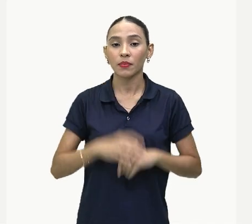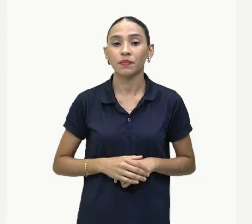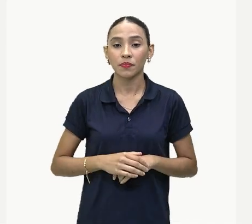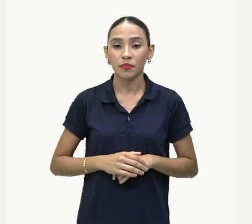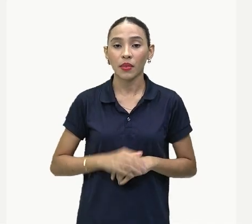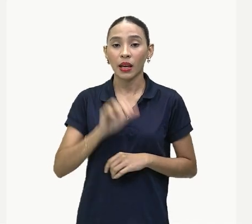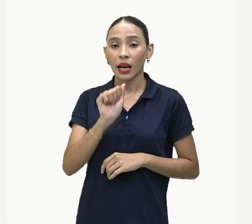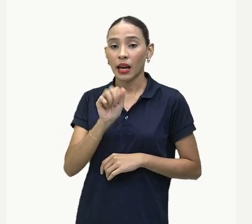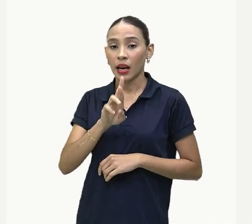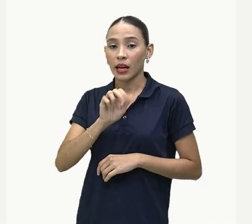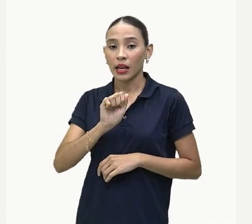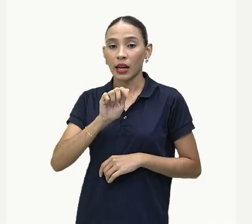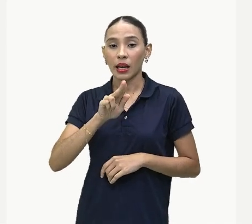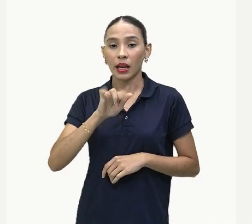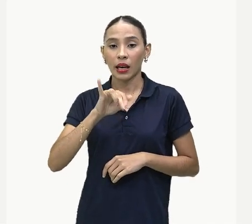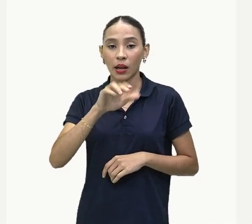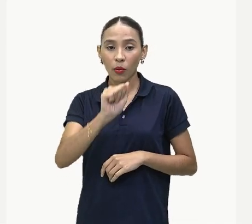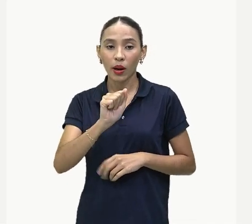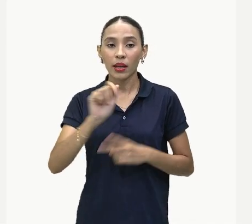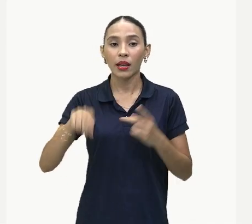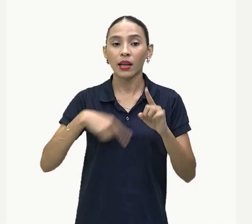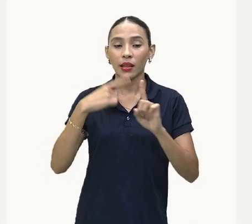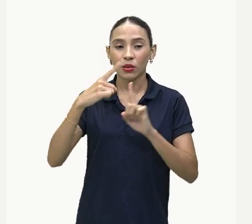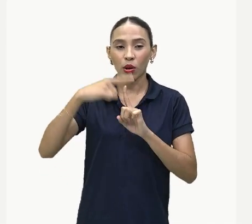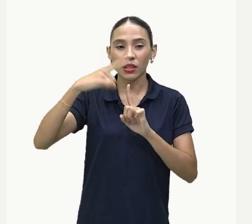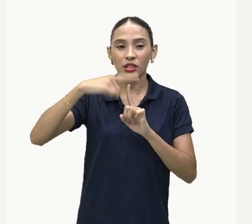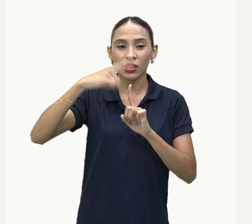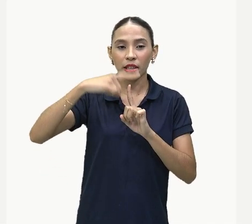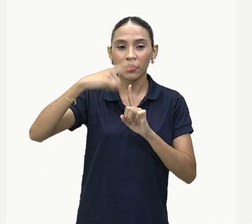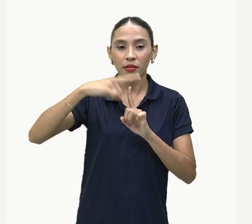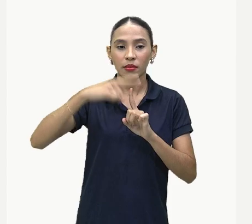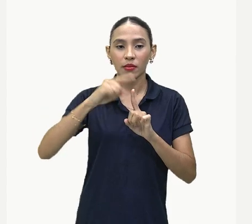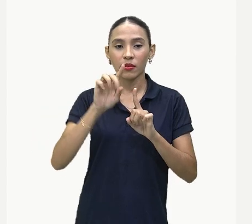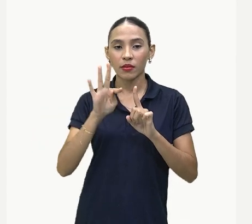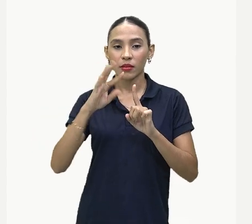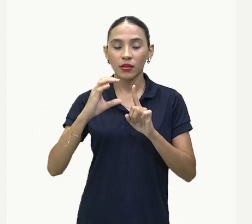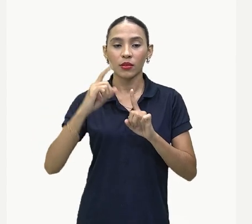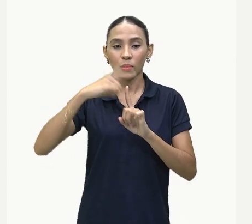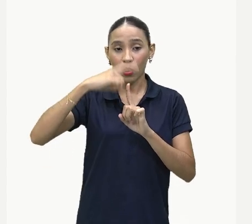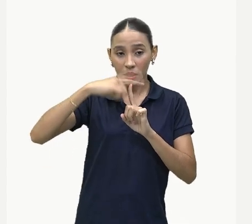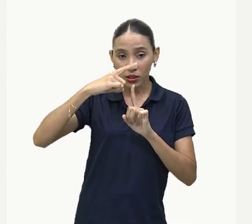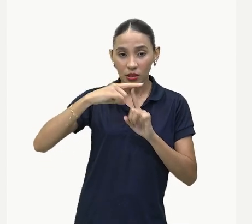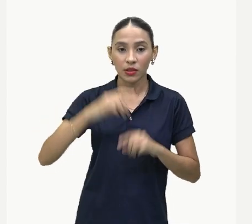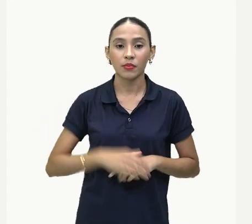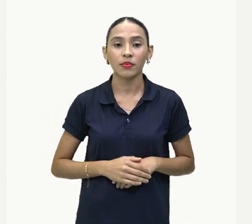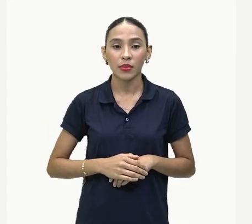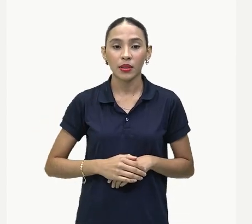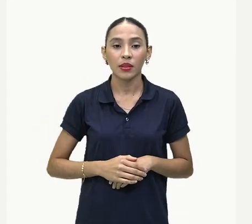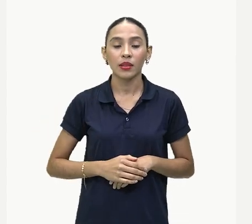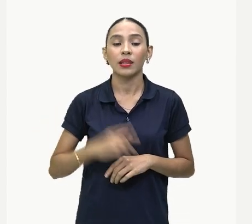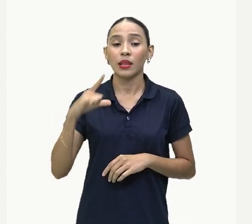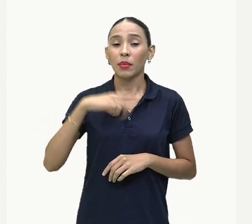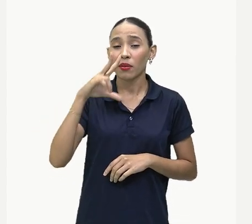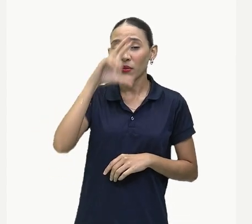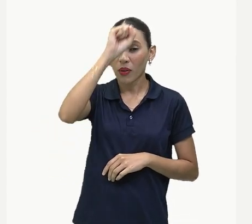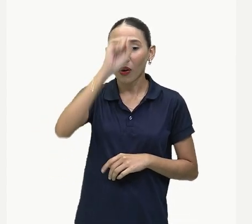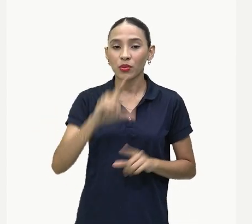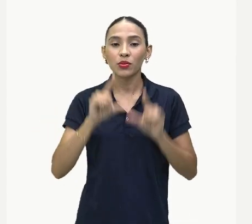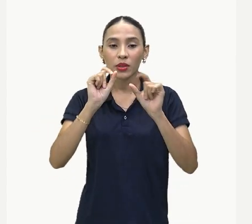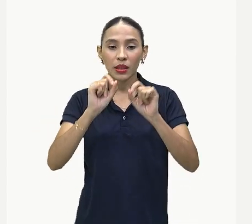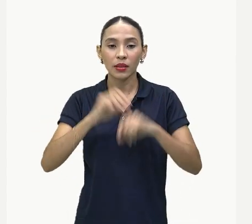do Araguaia e do Tocantins, possui terrenos que são predominantemente